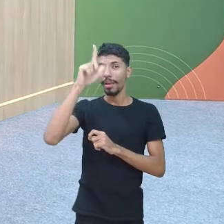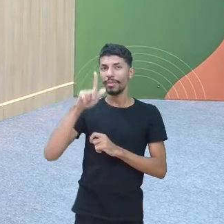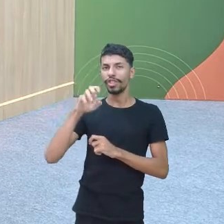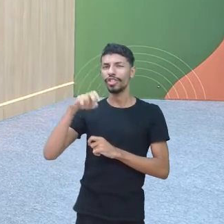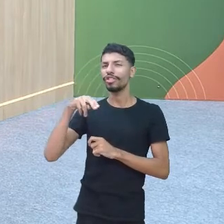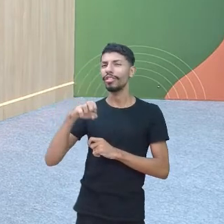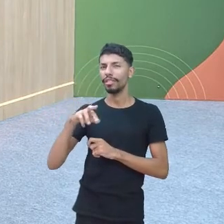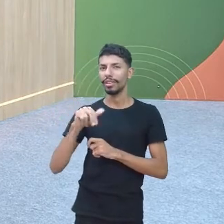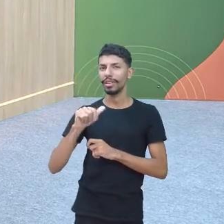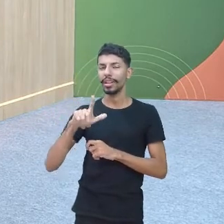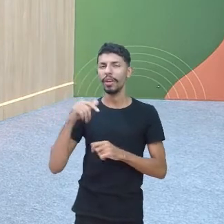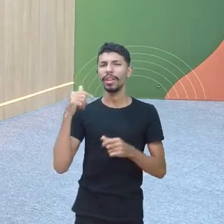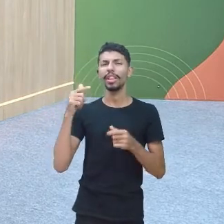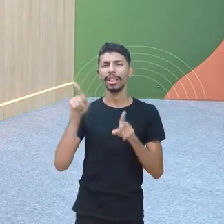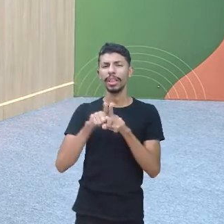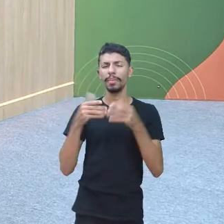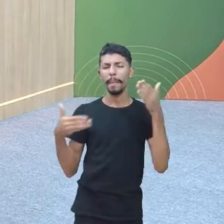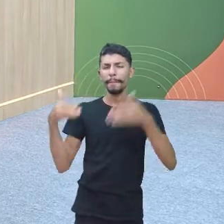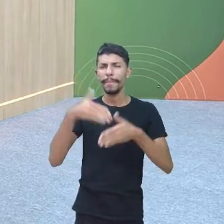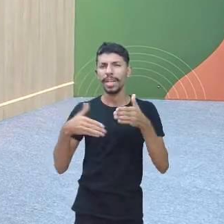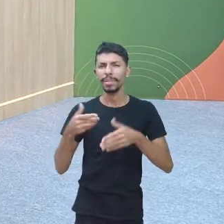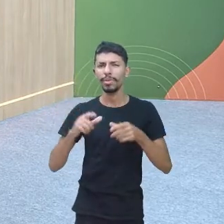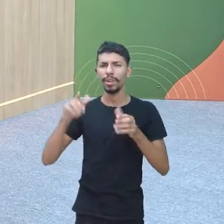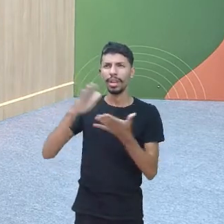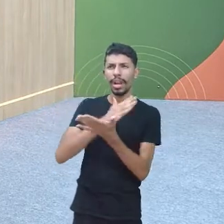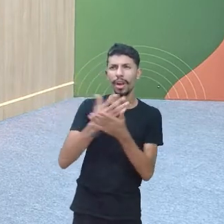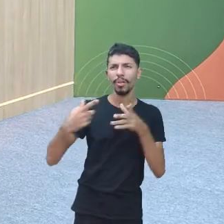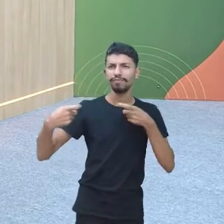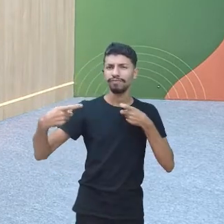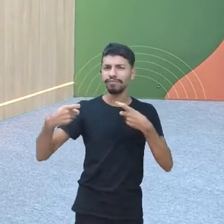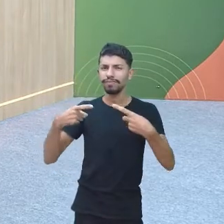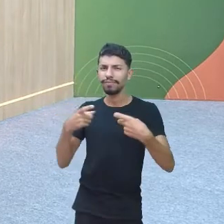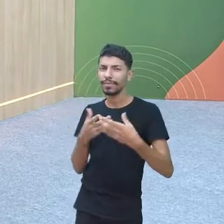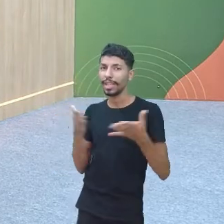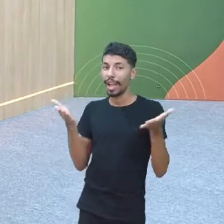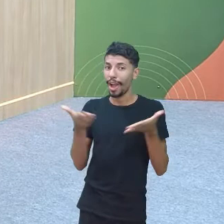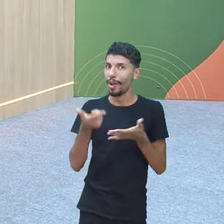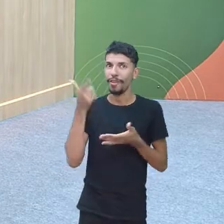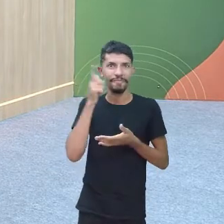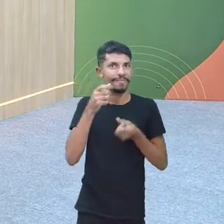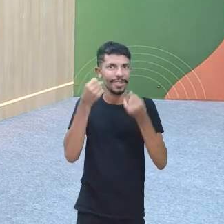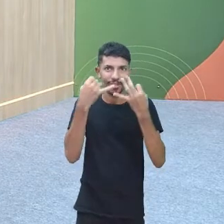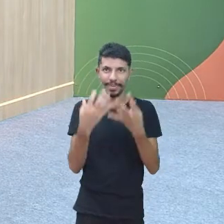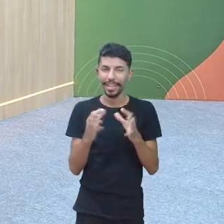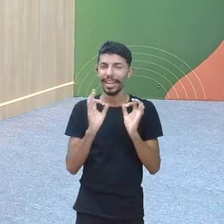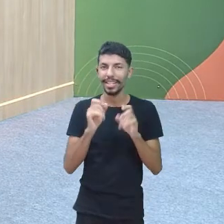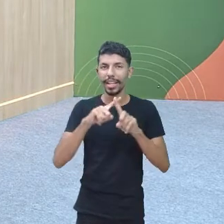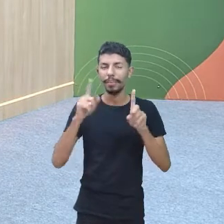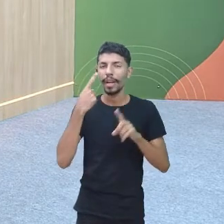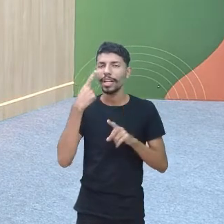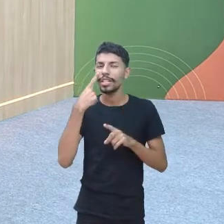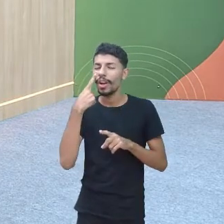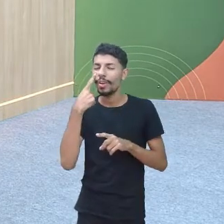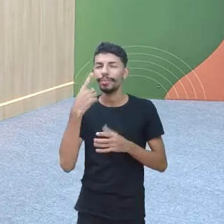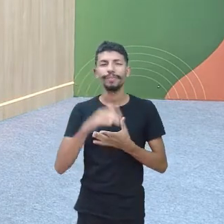algumas guerras, que agora eu não sei ele te dizer qual é. Beleza? Mas assim,